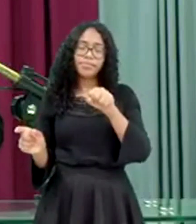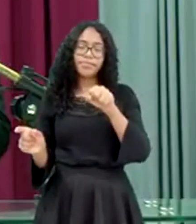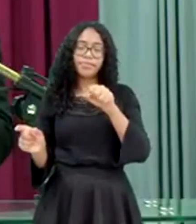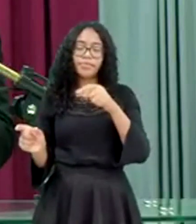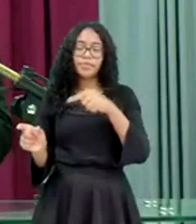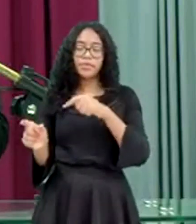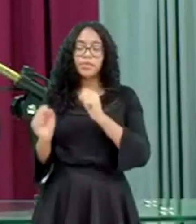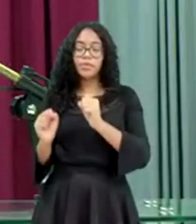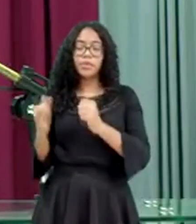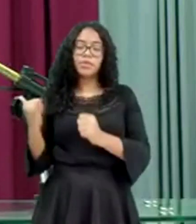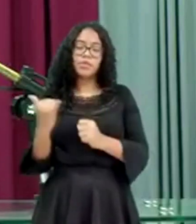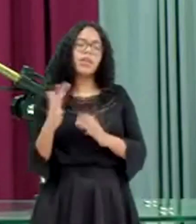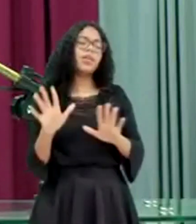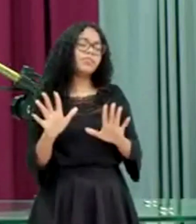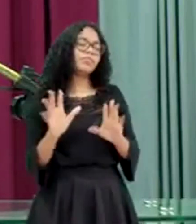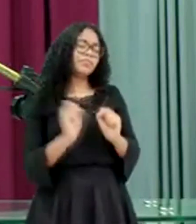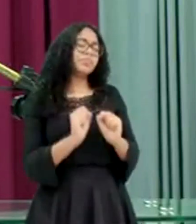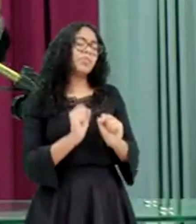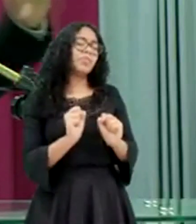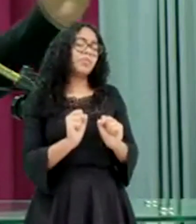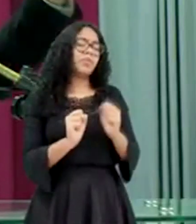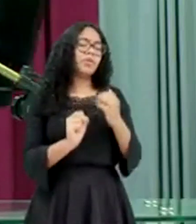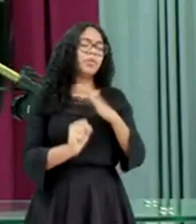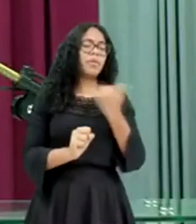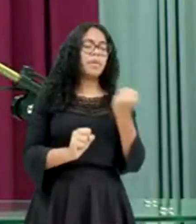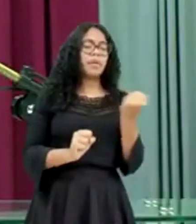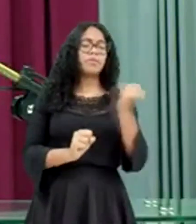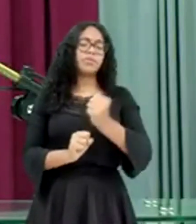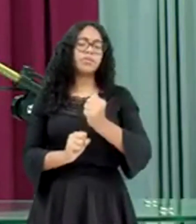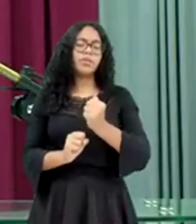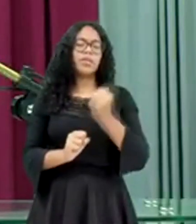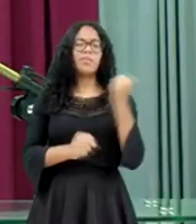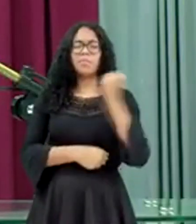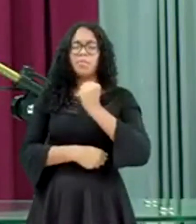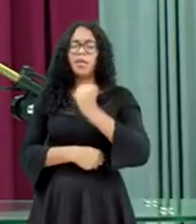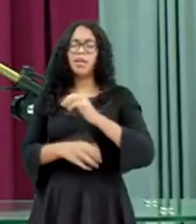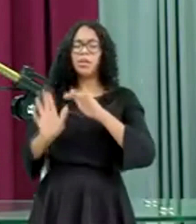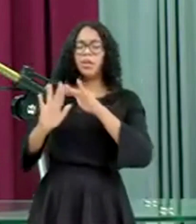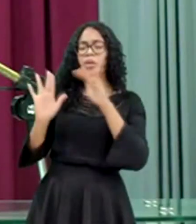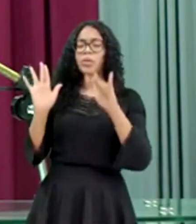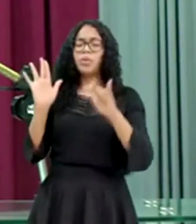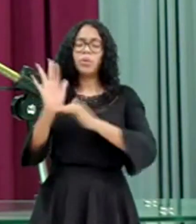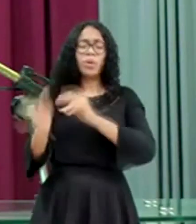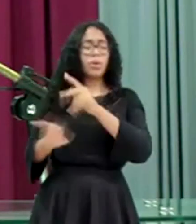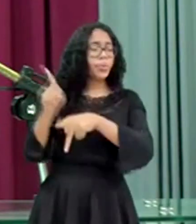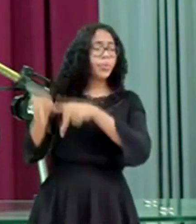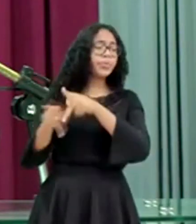poderia dizer: pois tá, Senhor, pode matar, começa logo agora, mate logo todo mundo,